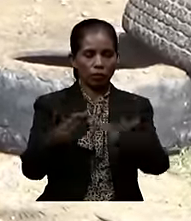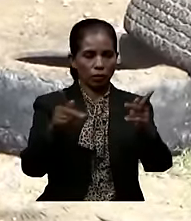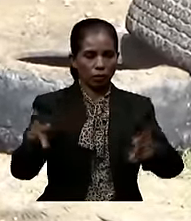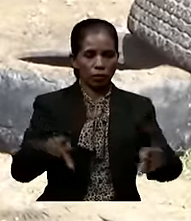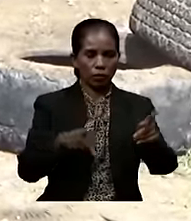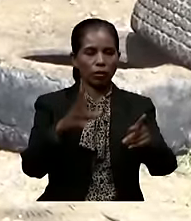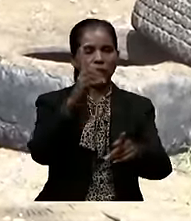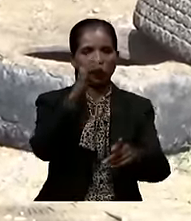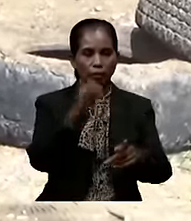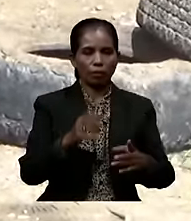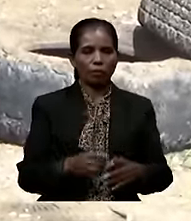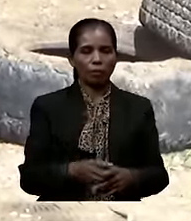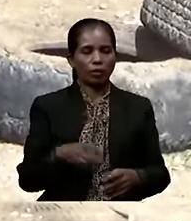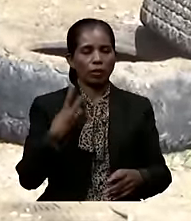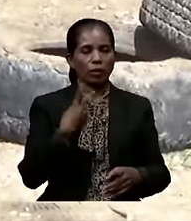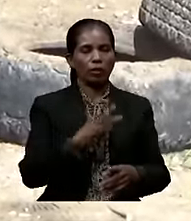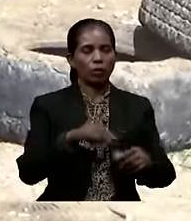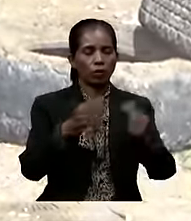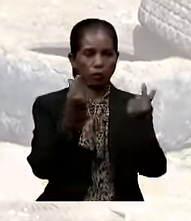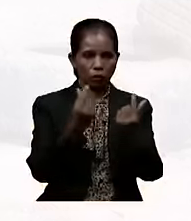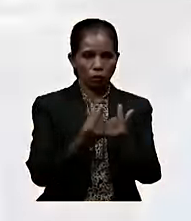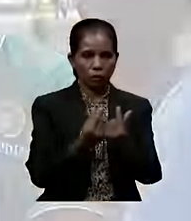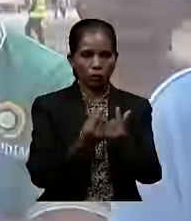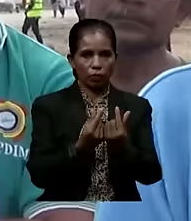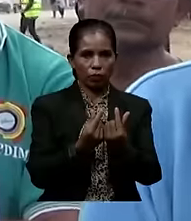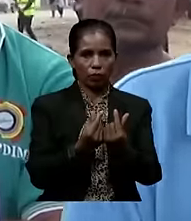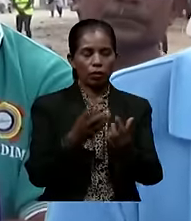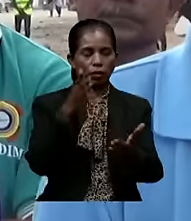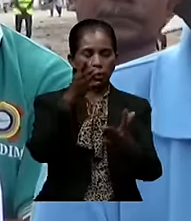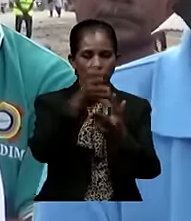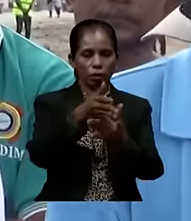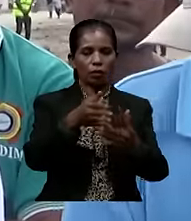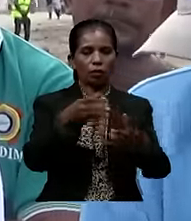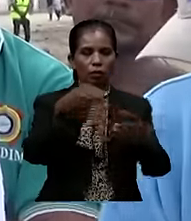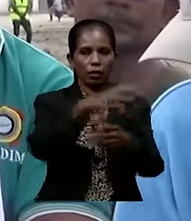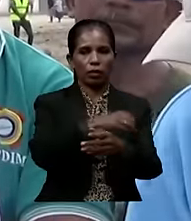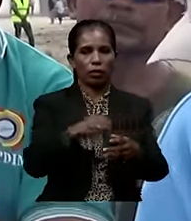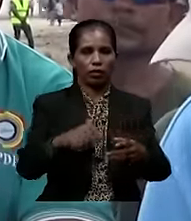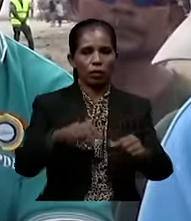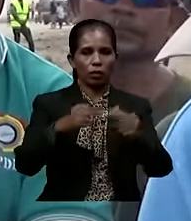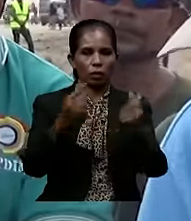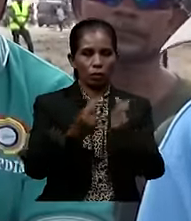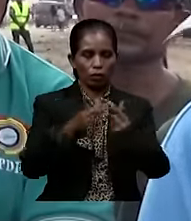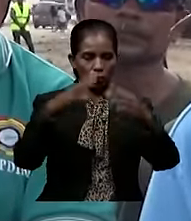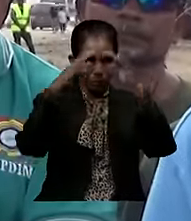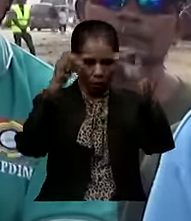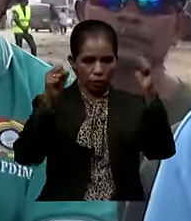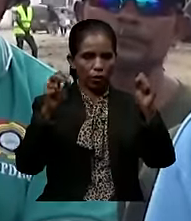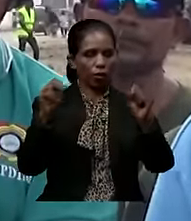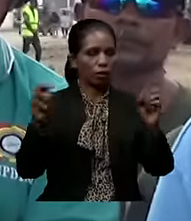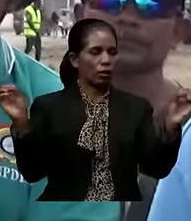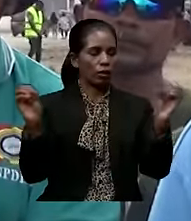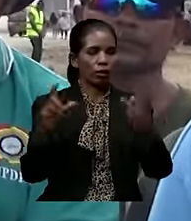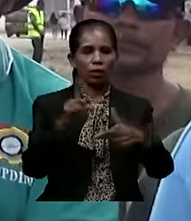dele. Equipa conjunta de BEMA que está a relar, né? Equipa Presidente da República não é uma leia. As